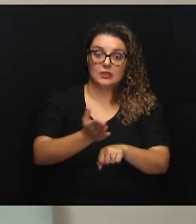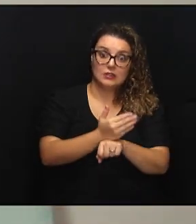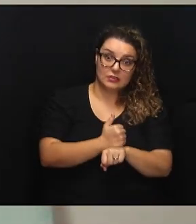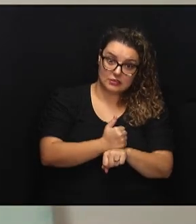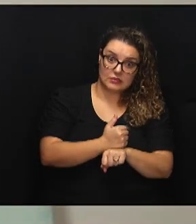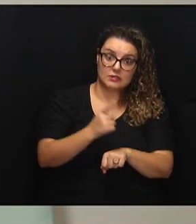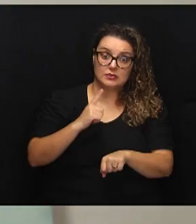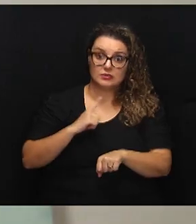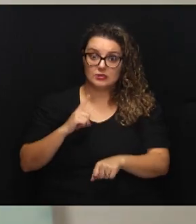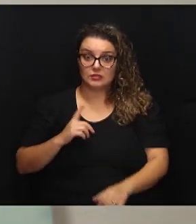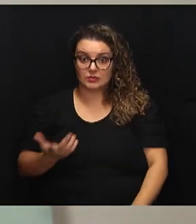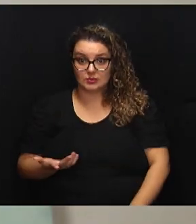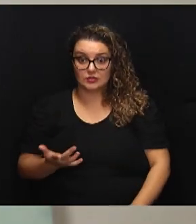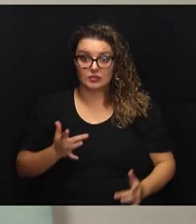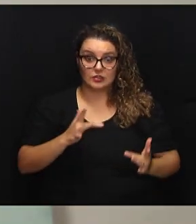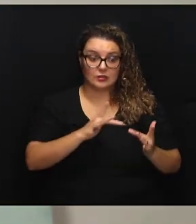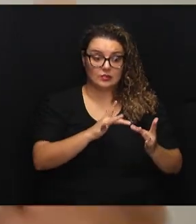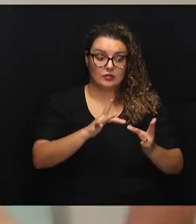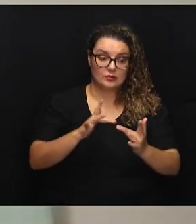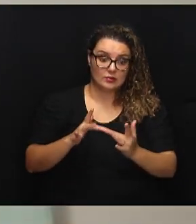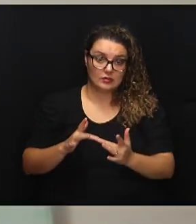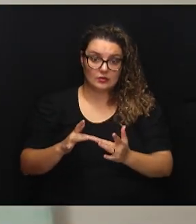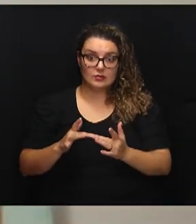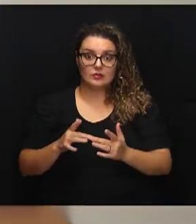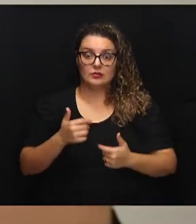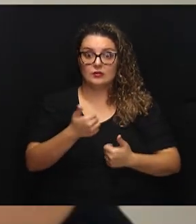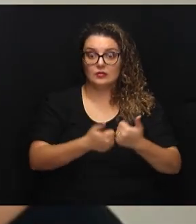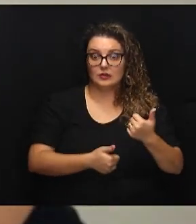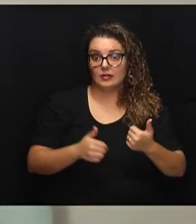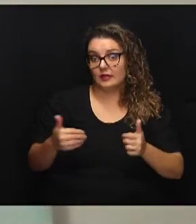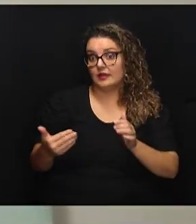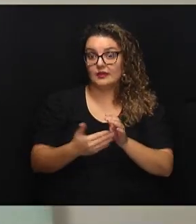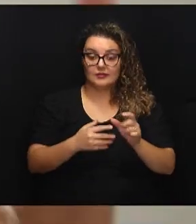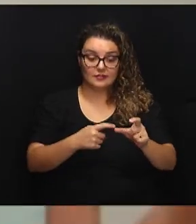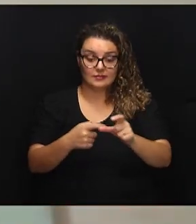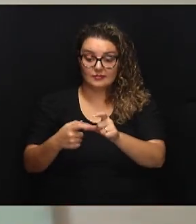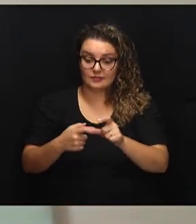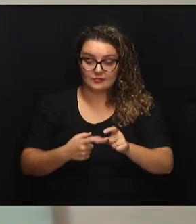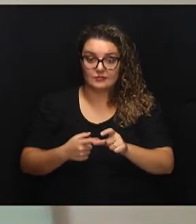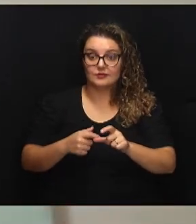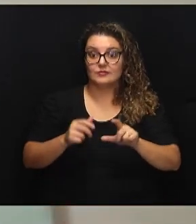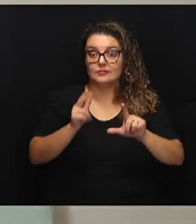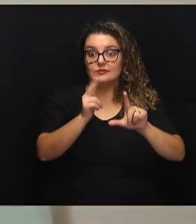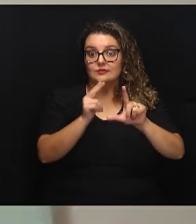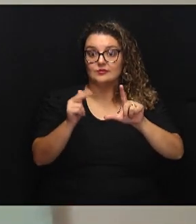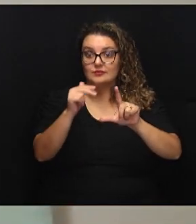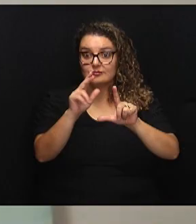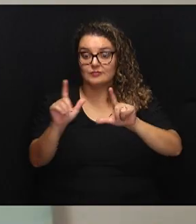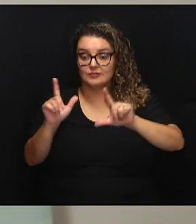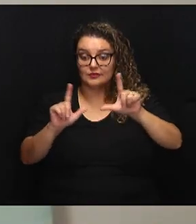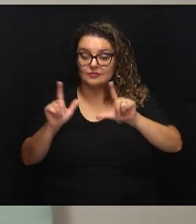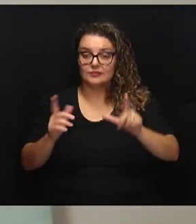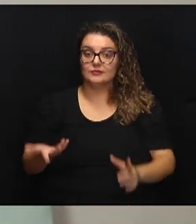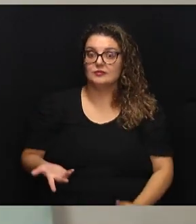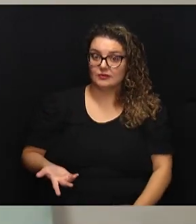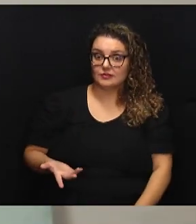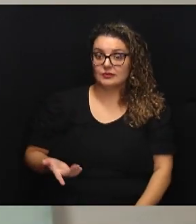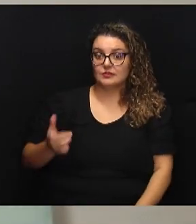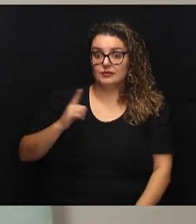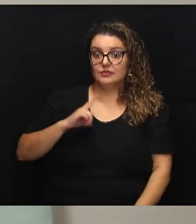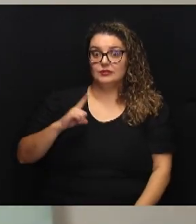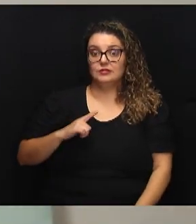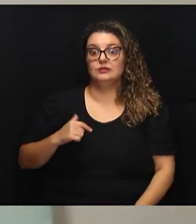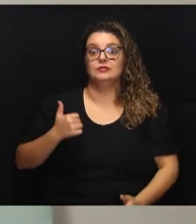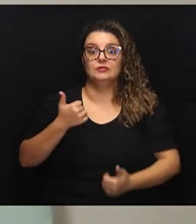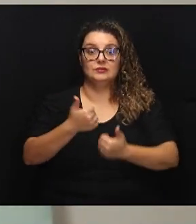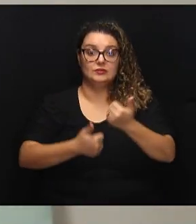tinha muito mais contato com o futebol, até nos gibis, né? Nos desenhos, a gente via desenhos animados e tinha esse